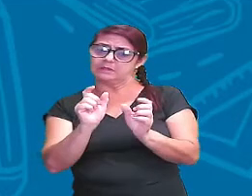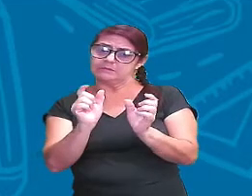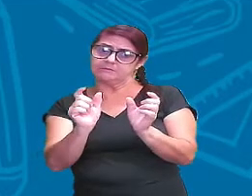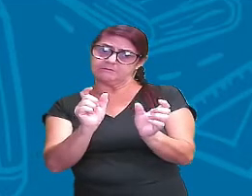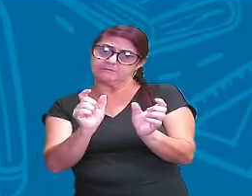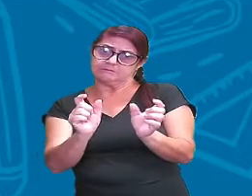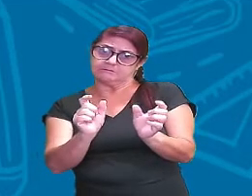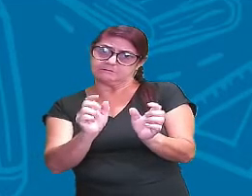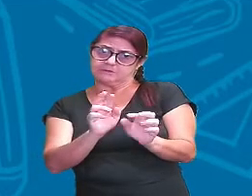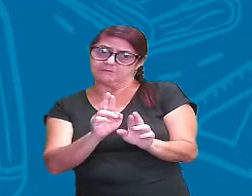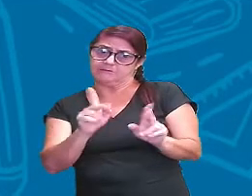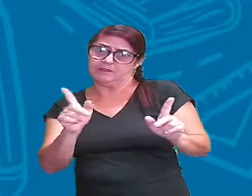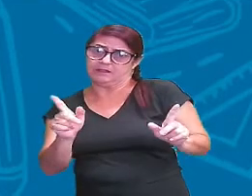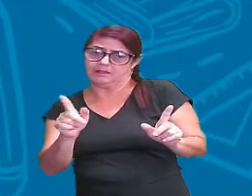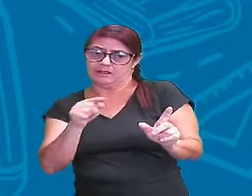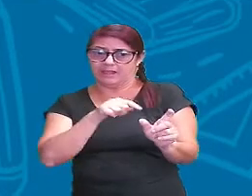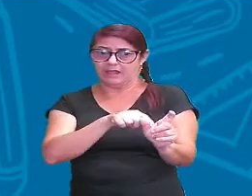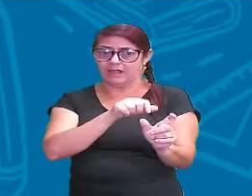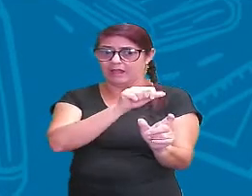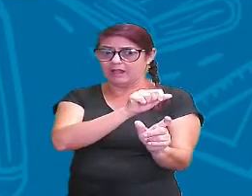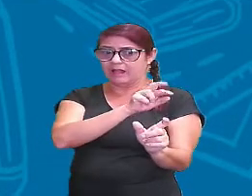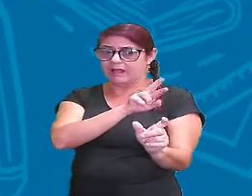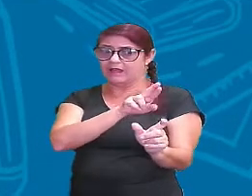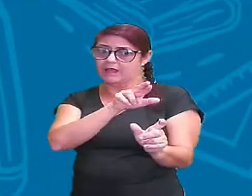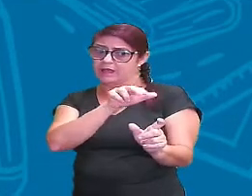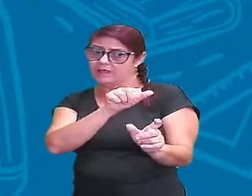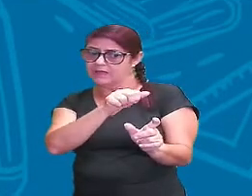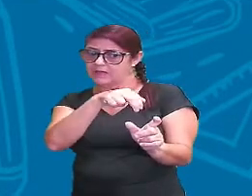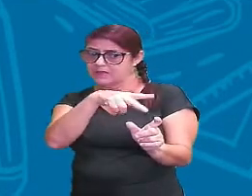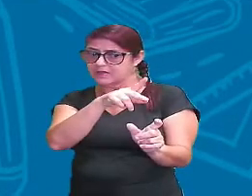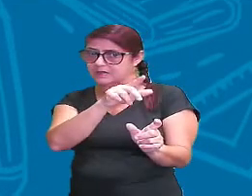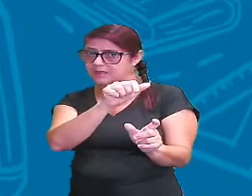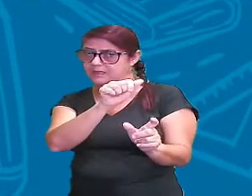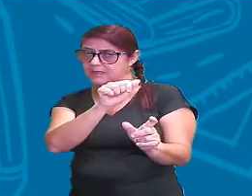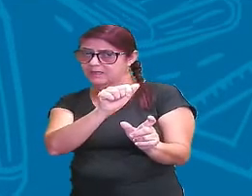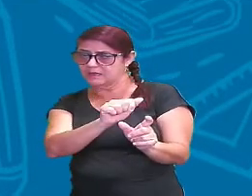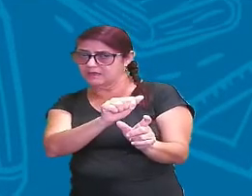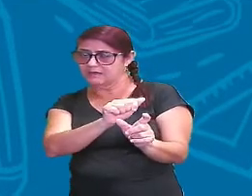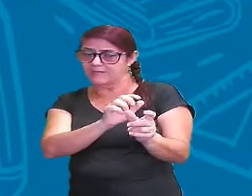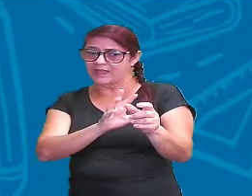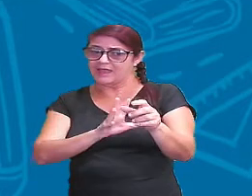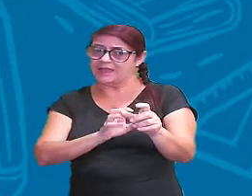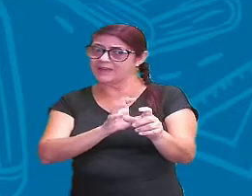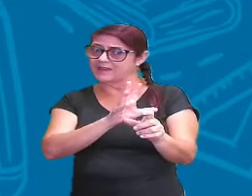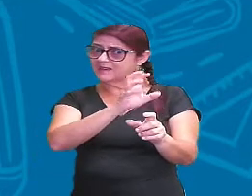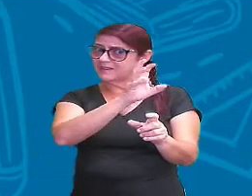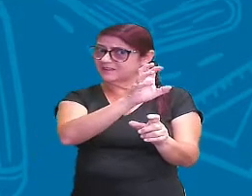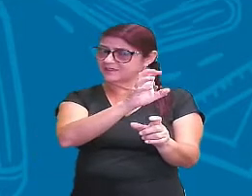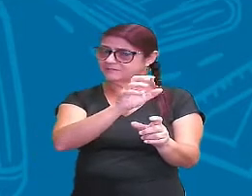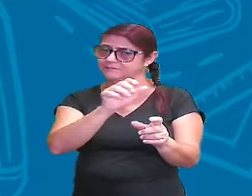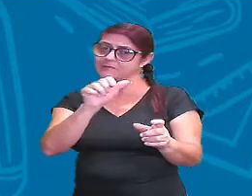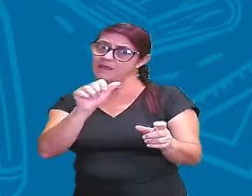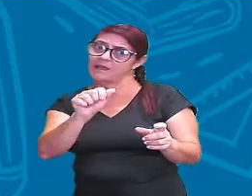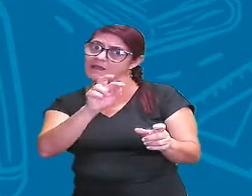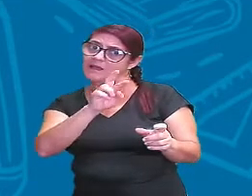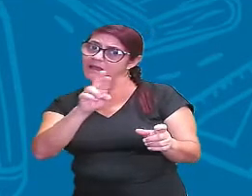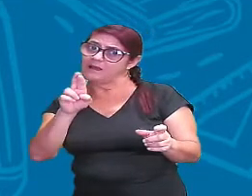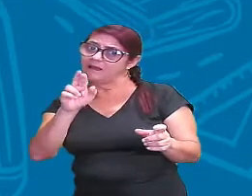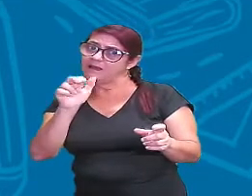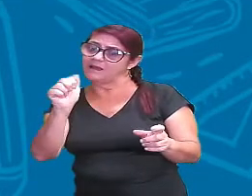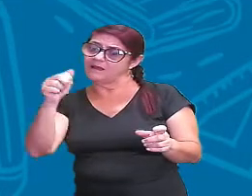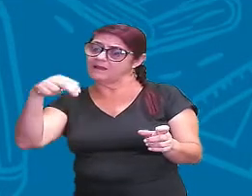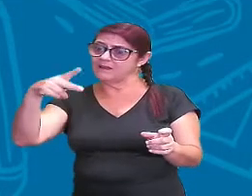arranha, tá? Então, por isso que na palavra aranha tem apenas um